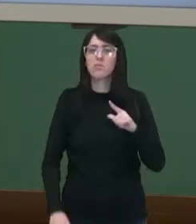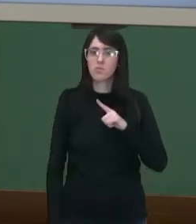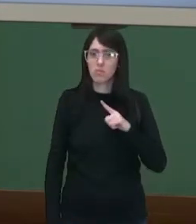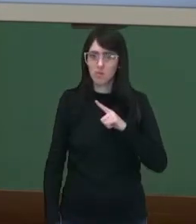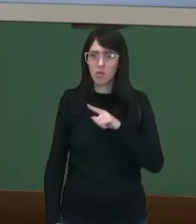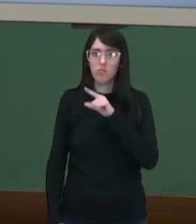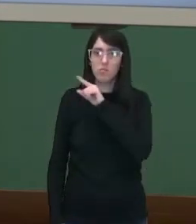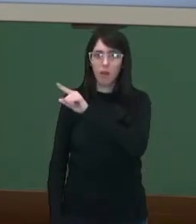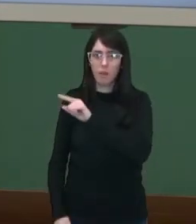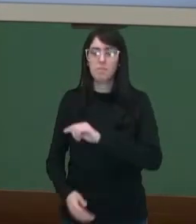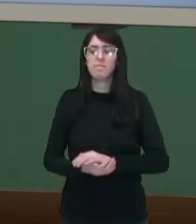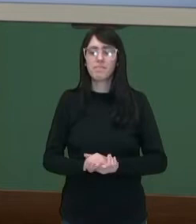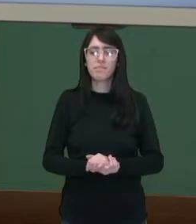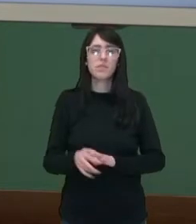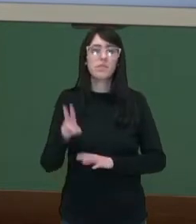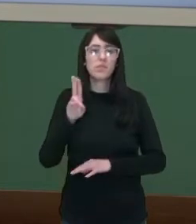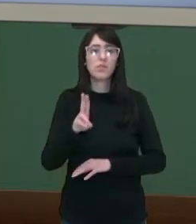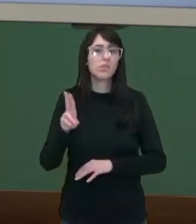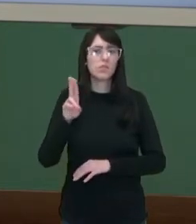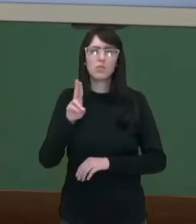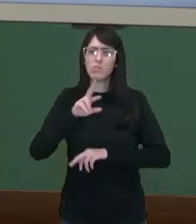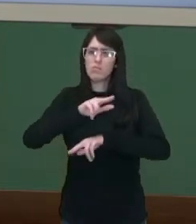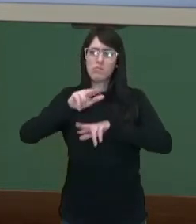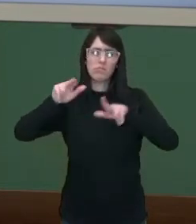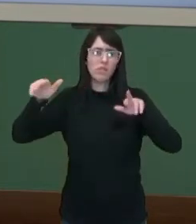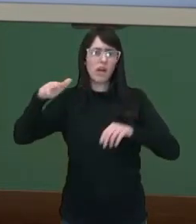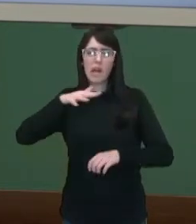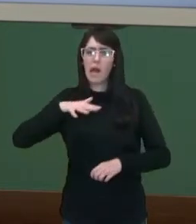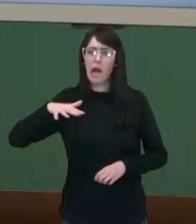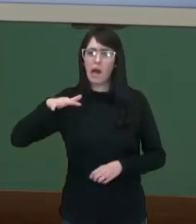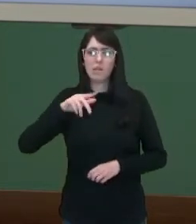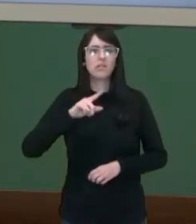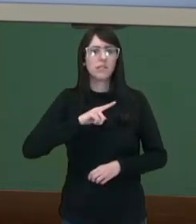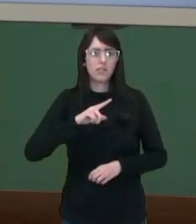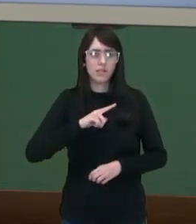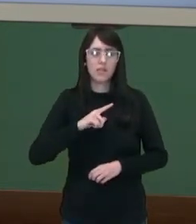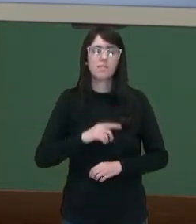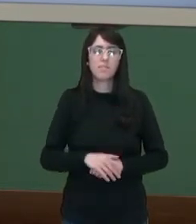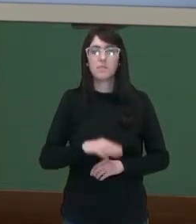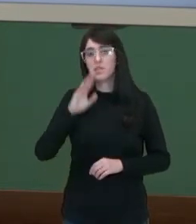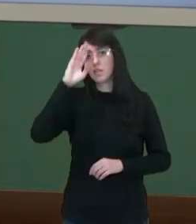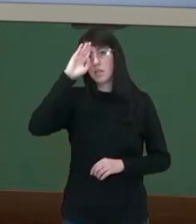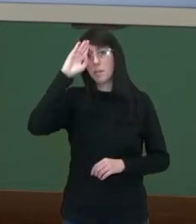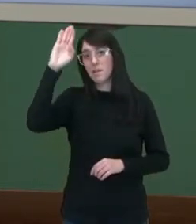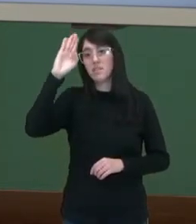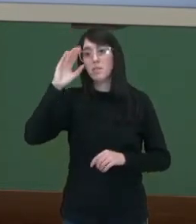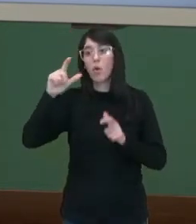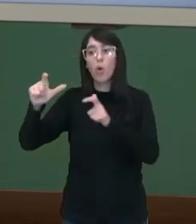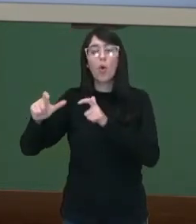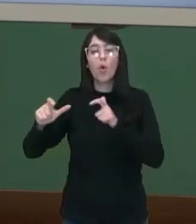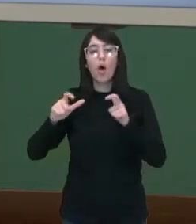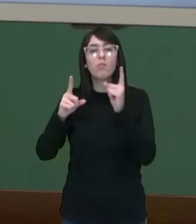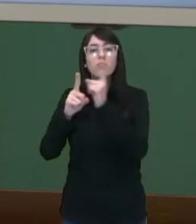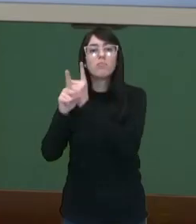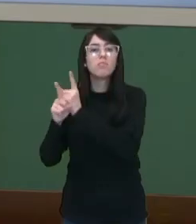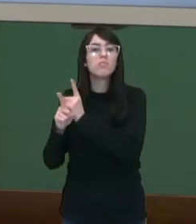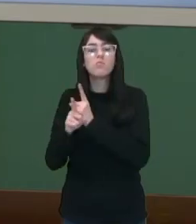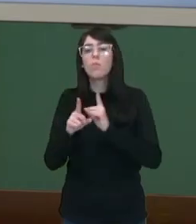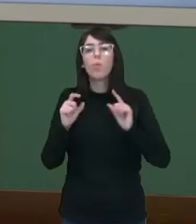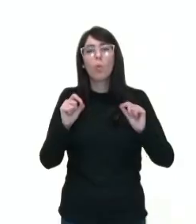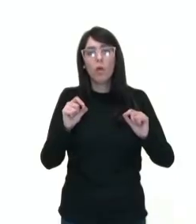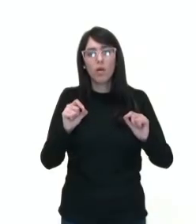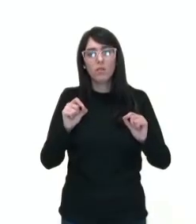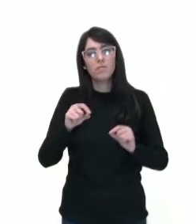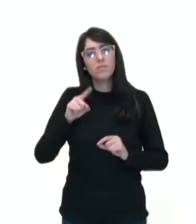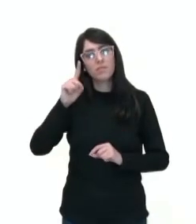natureza da região Sudeste e utilizado nas mais diferentes atividades, né? As principais jazidas, ou seja, as principais reservas,